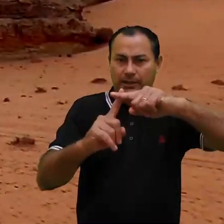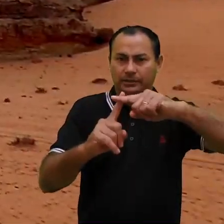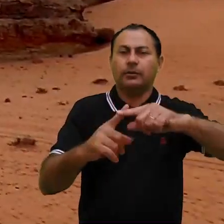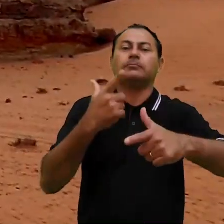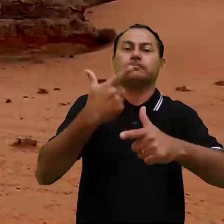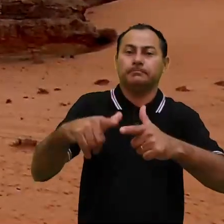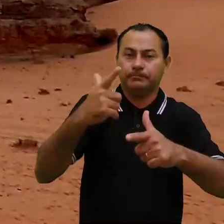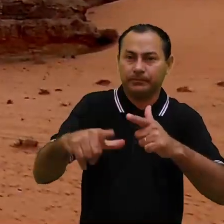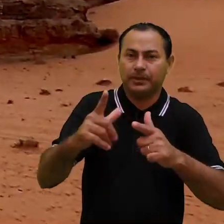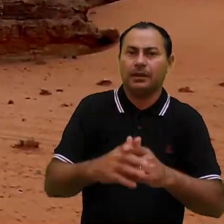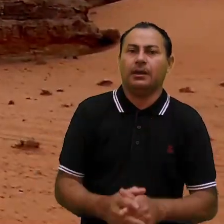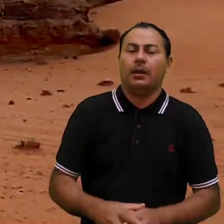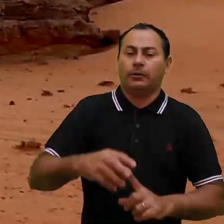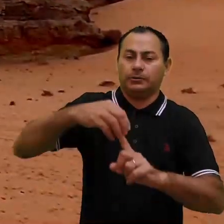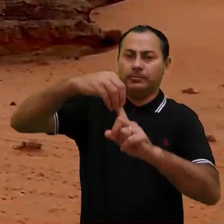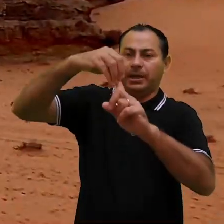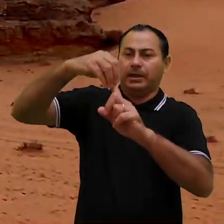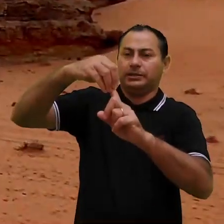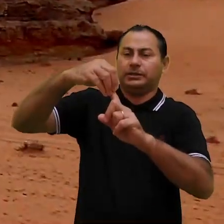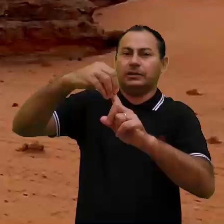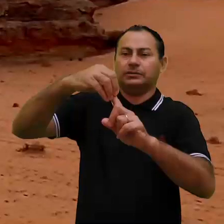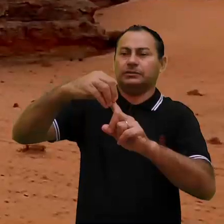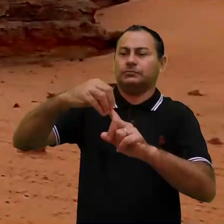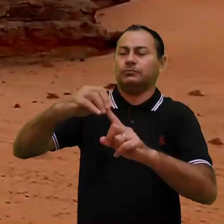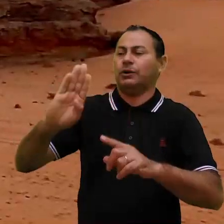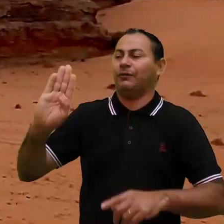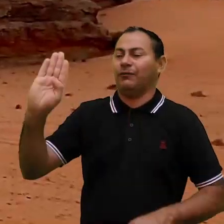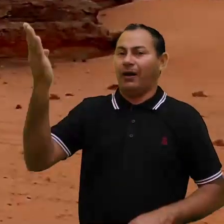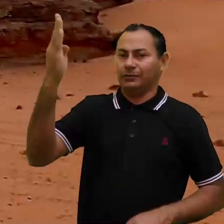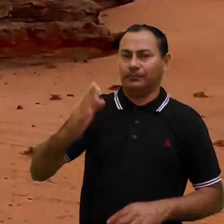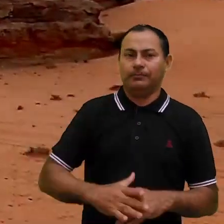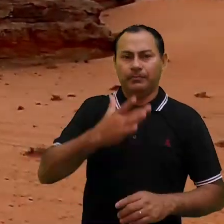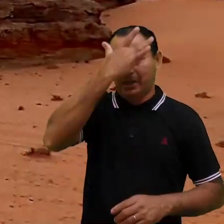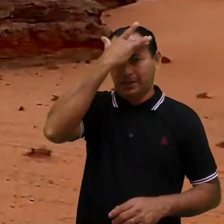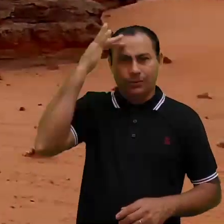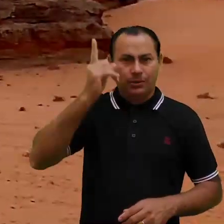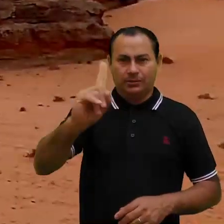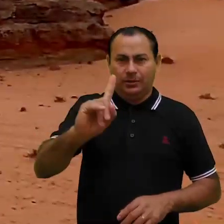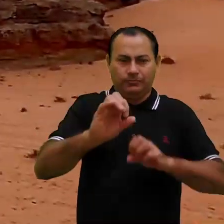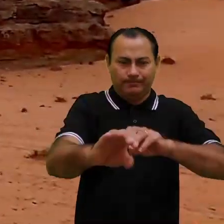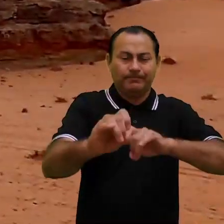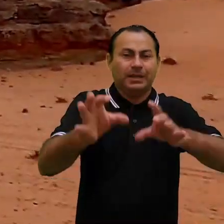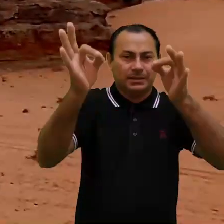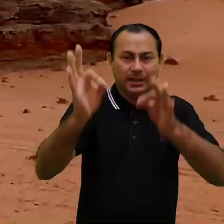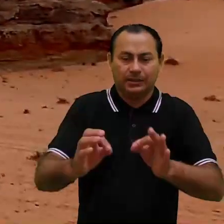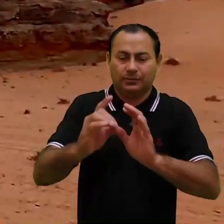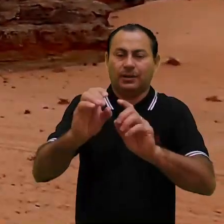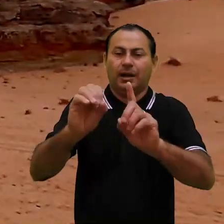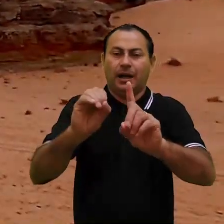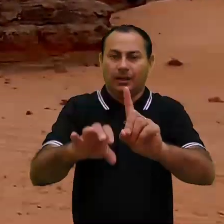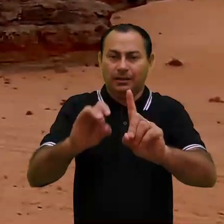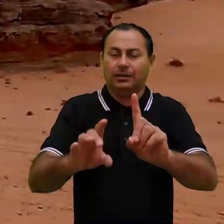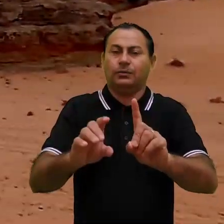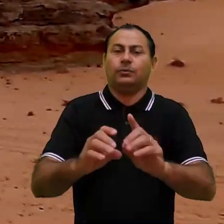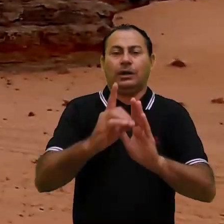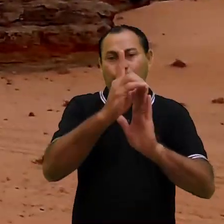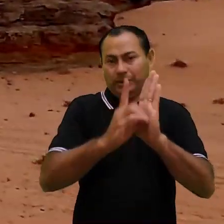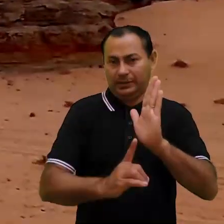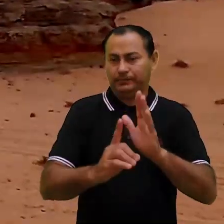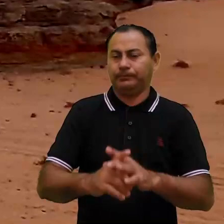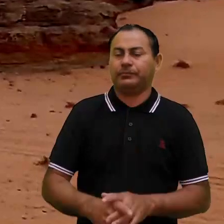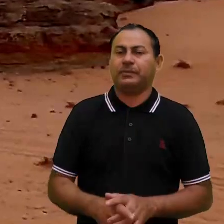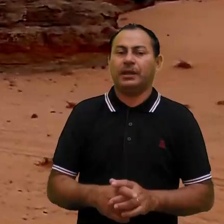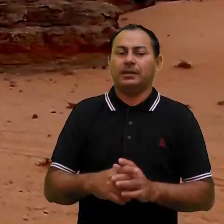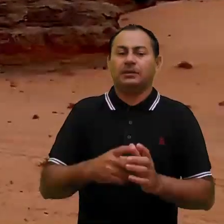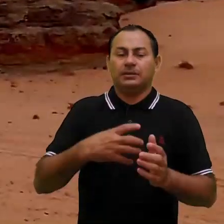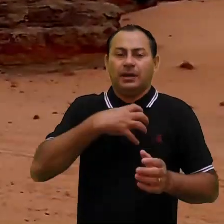O problema eram os mestres apóstatas, pessoas que não ensinavam corretamente a doutrina. Esta apostasia,